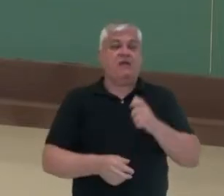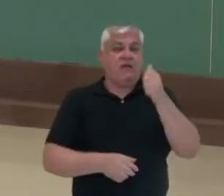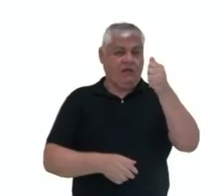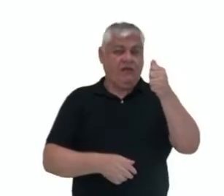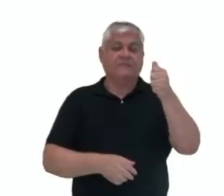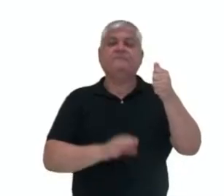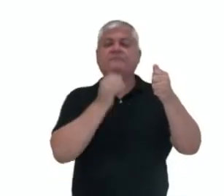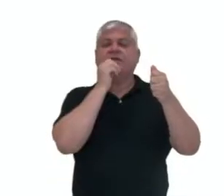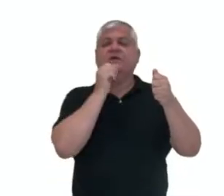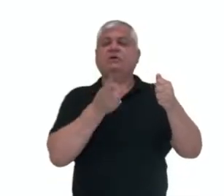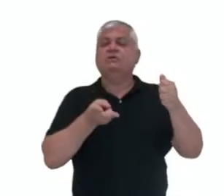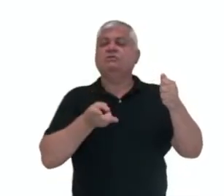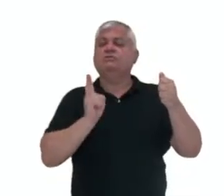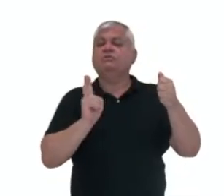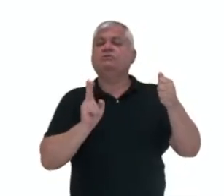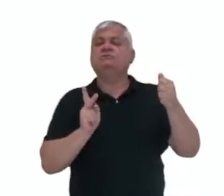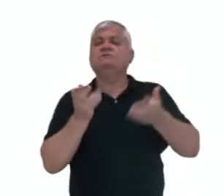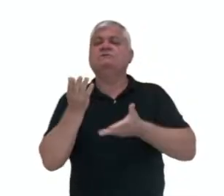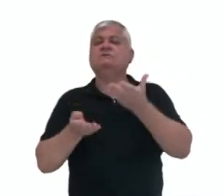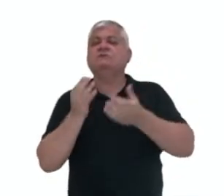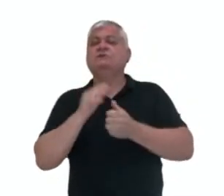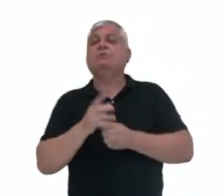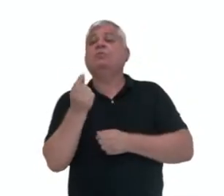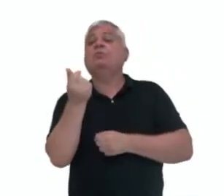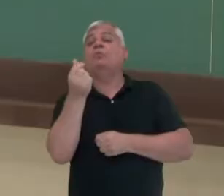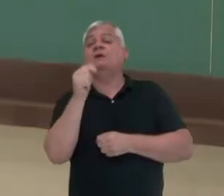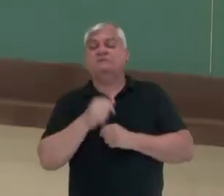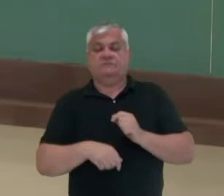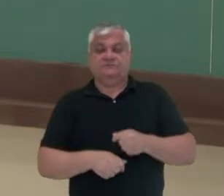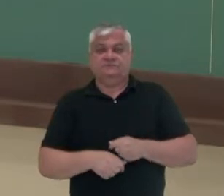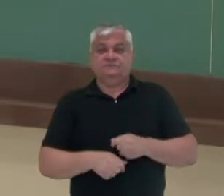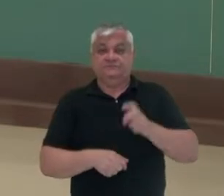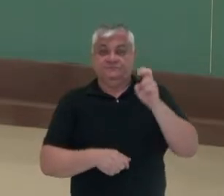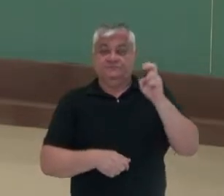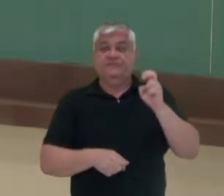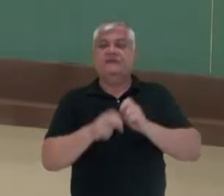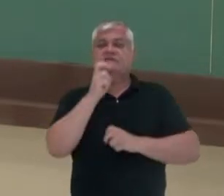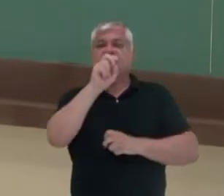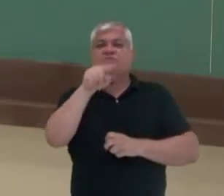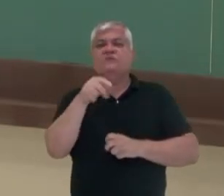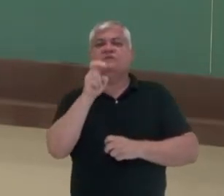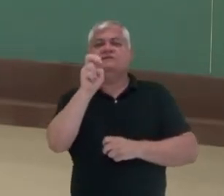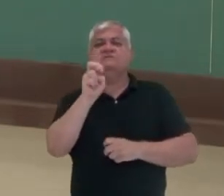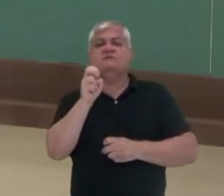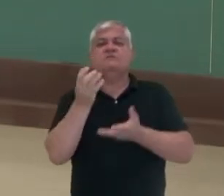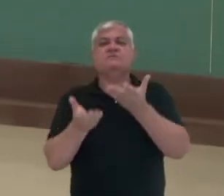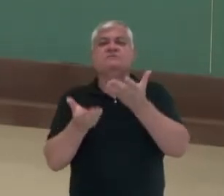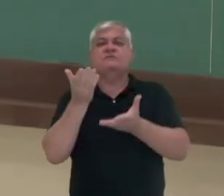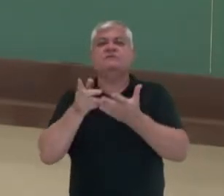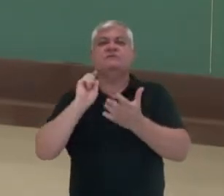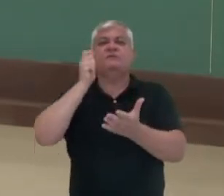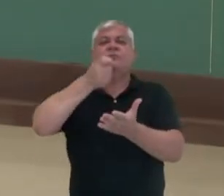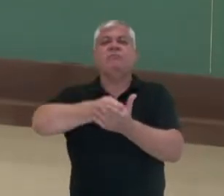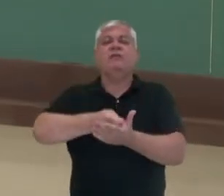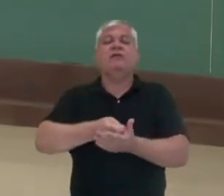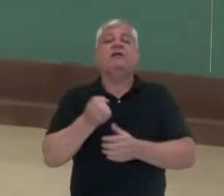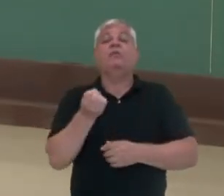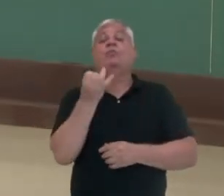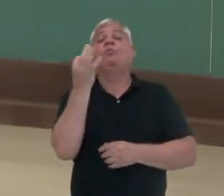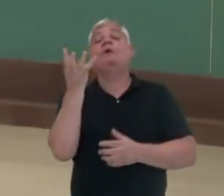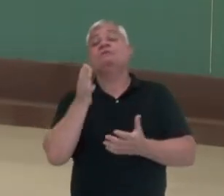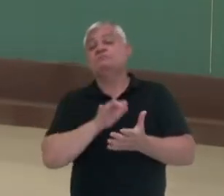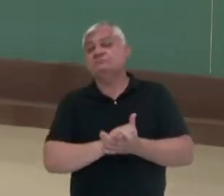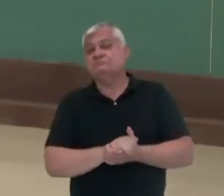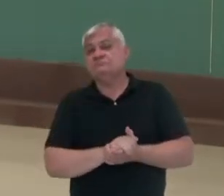preço de 2 quilos de café? Qual o valor pago por 5,5 quilos de café ou 5,5 quilos de